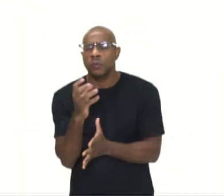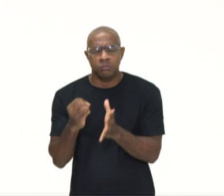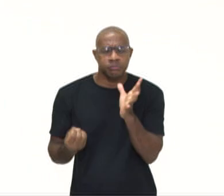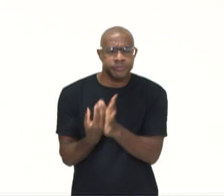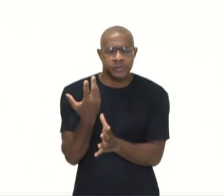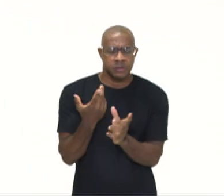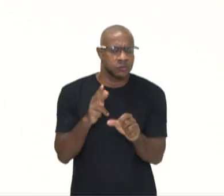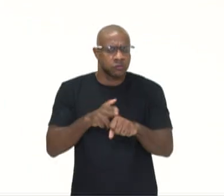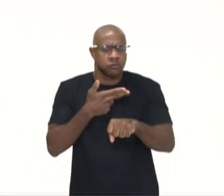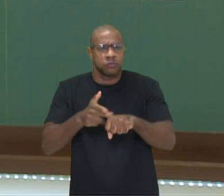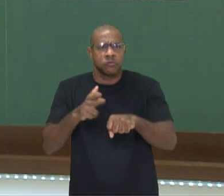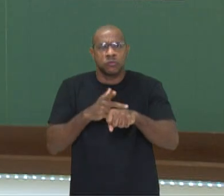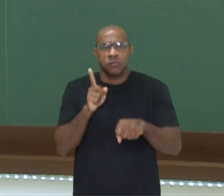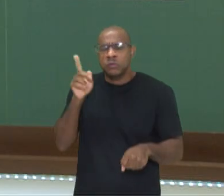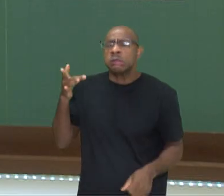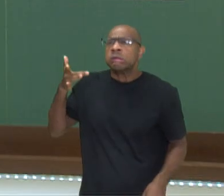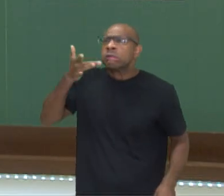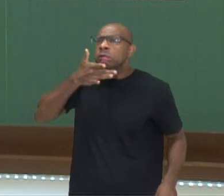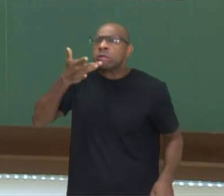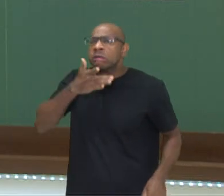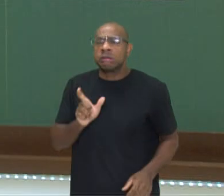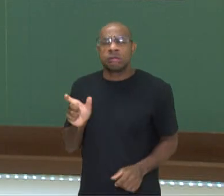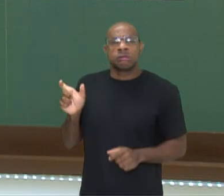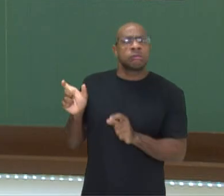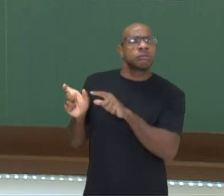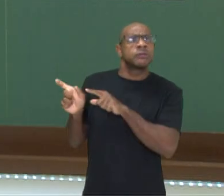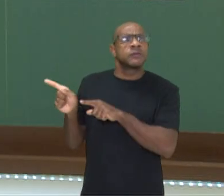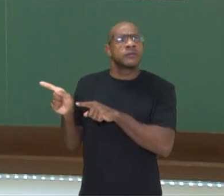gostosura? Que delícia, né?